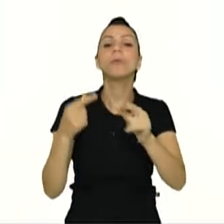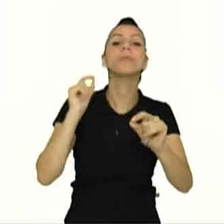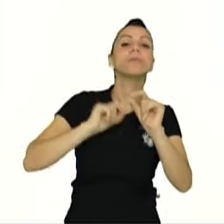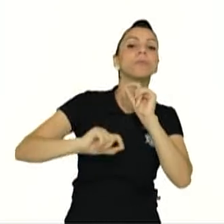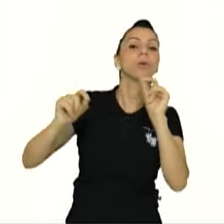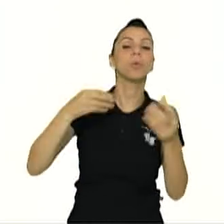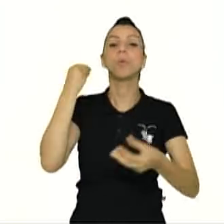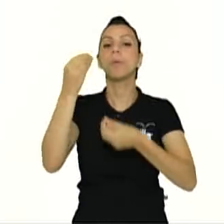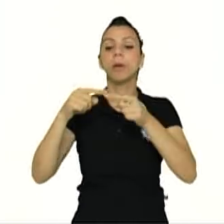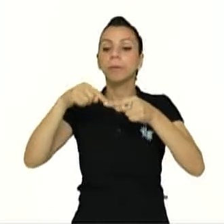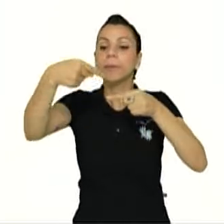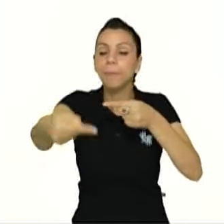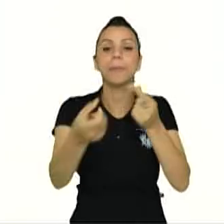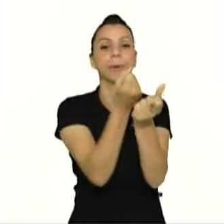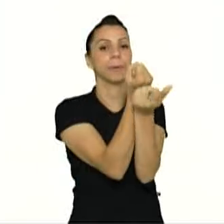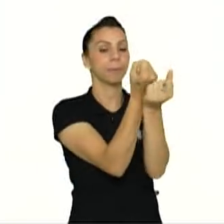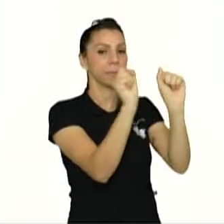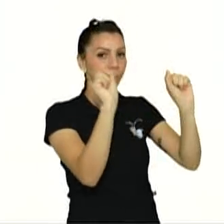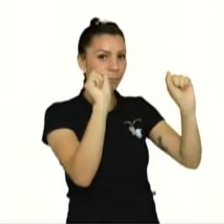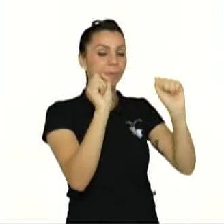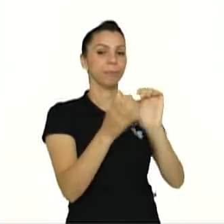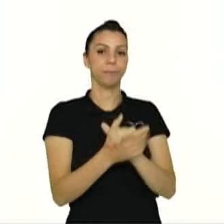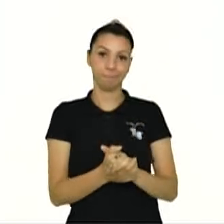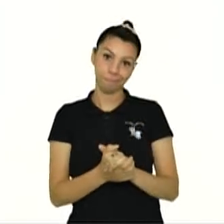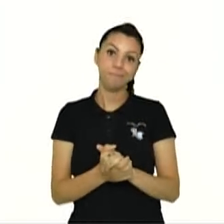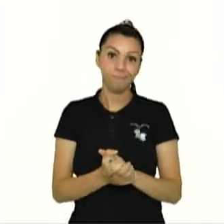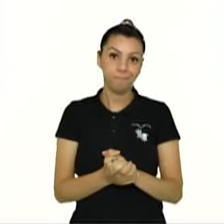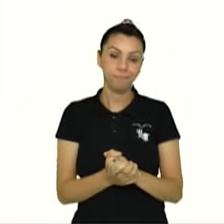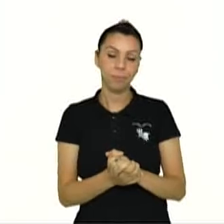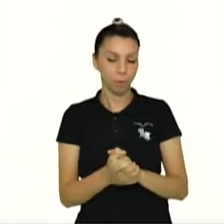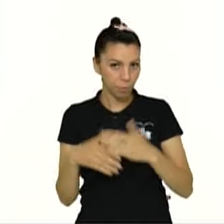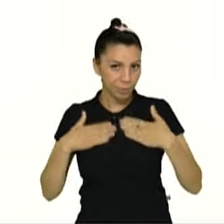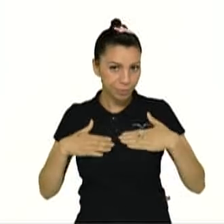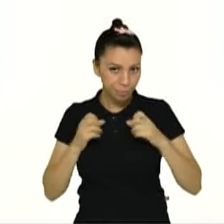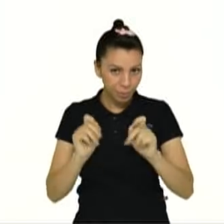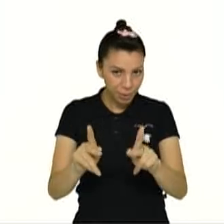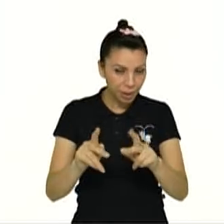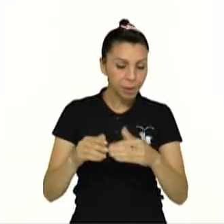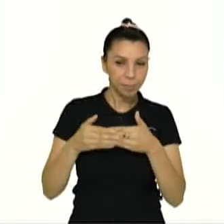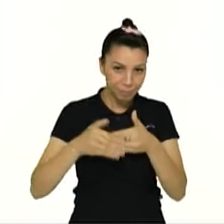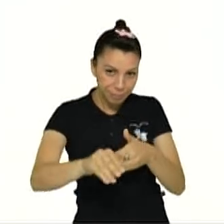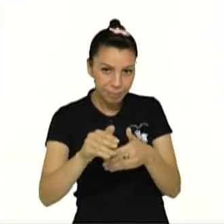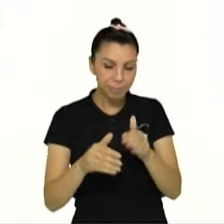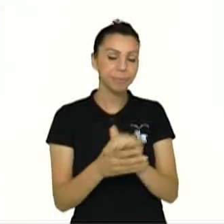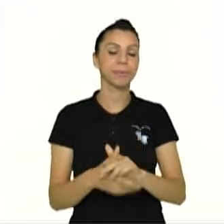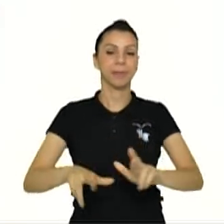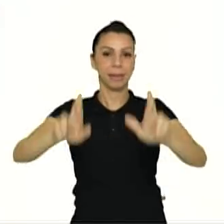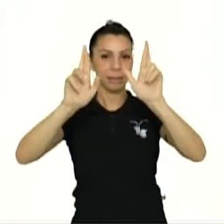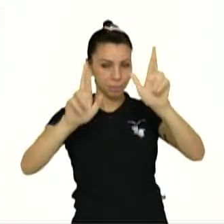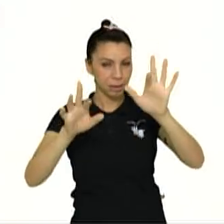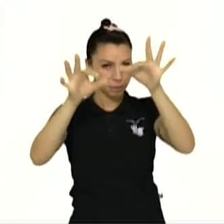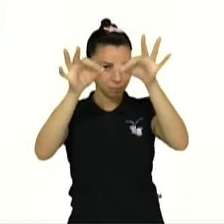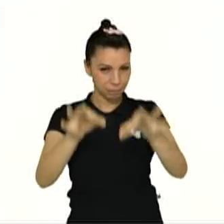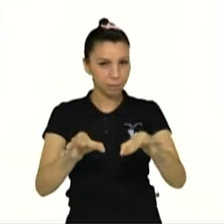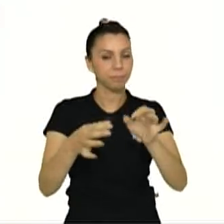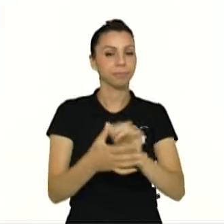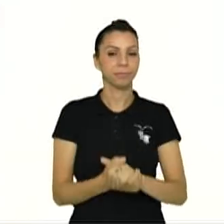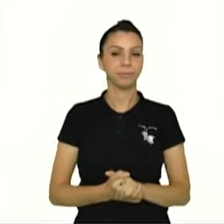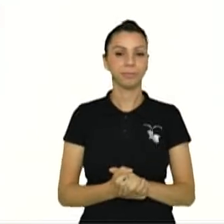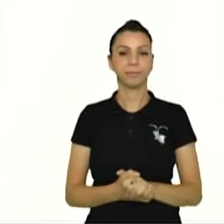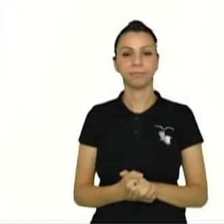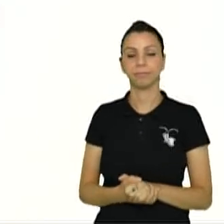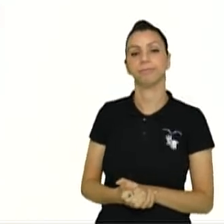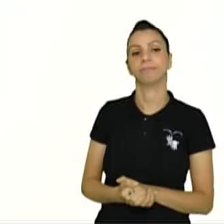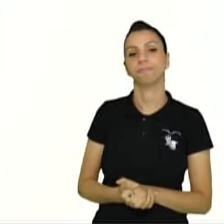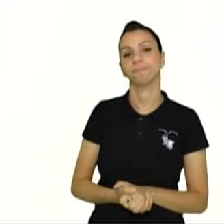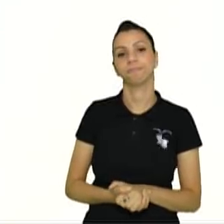a pós-libertação ou a recém-libertação. Tranquilo? Vamos em frente, espero que você tenha acertado. E agora